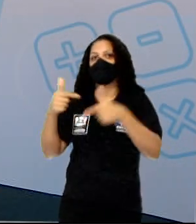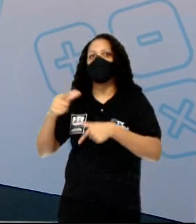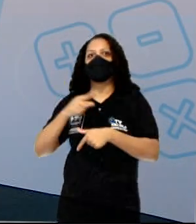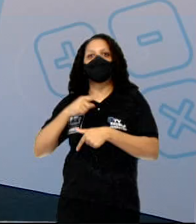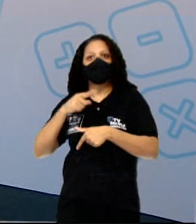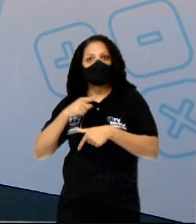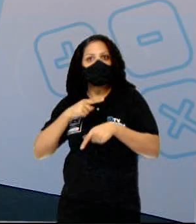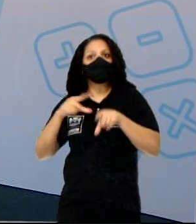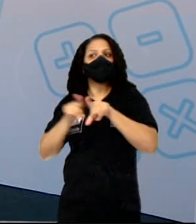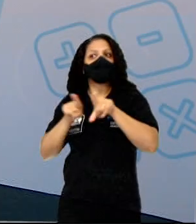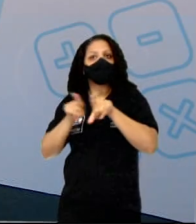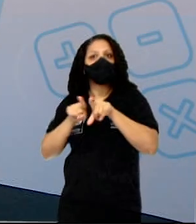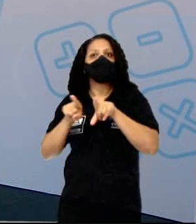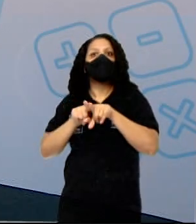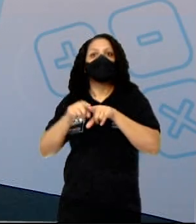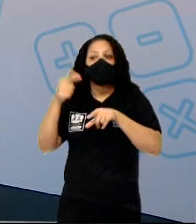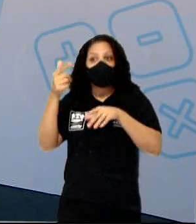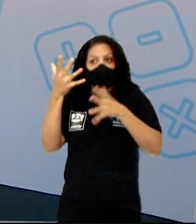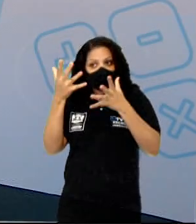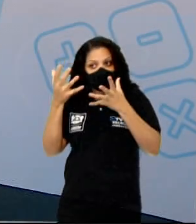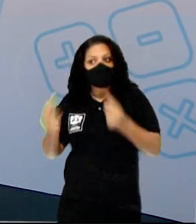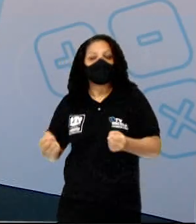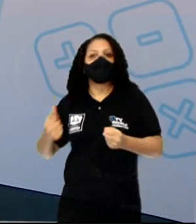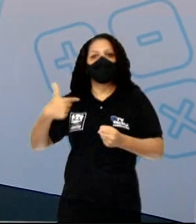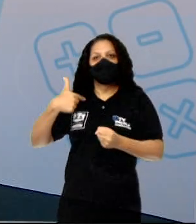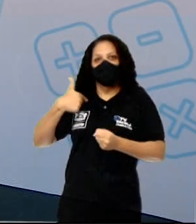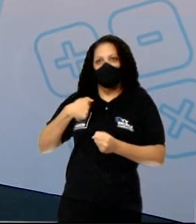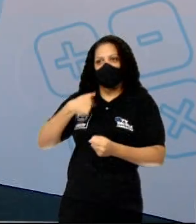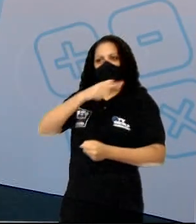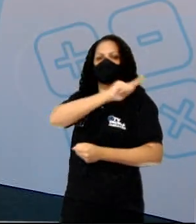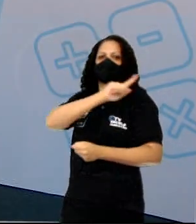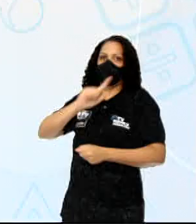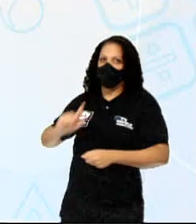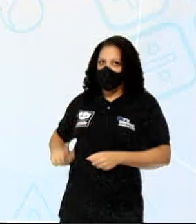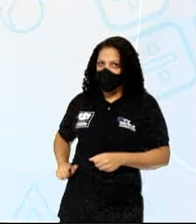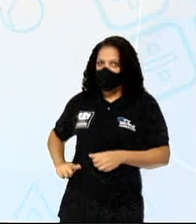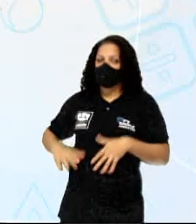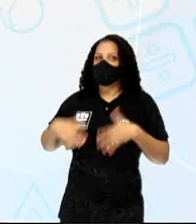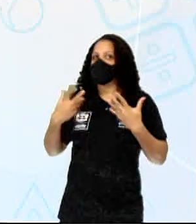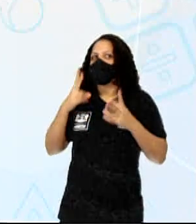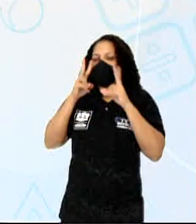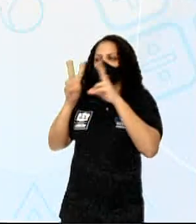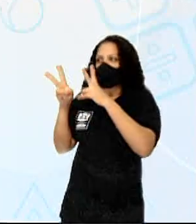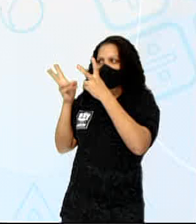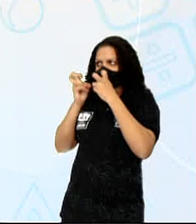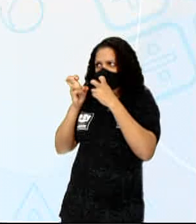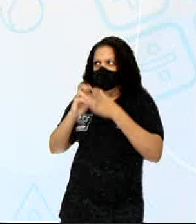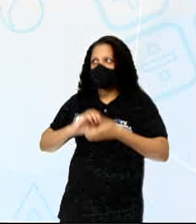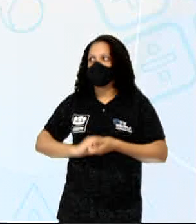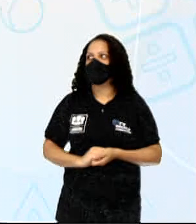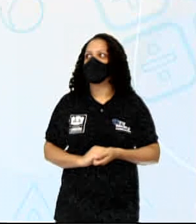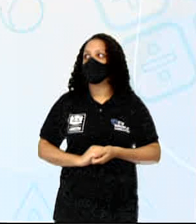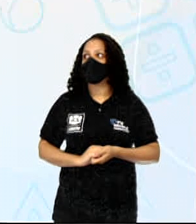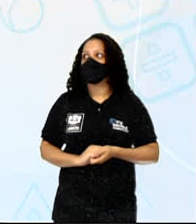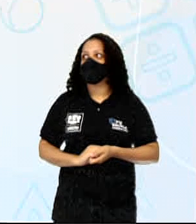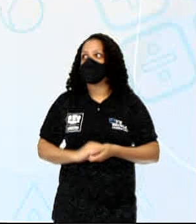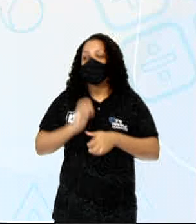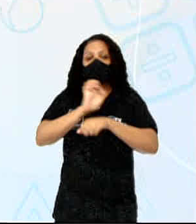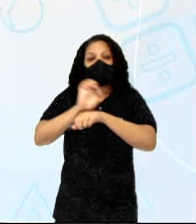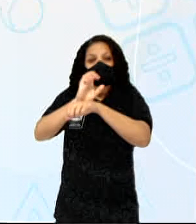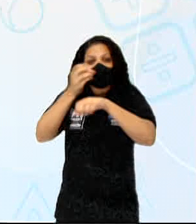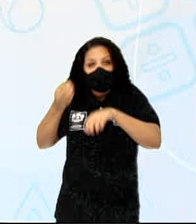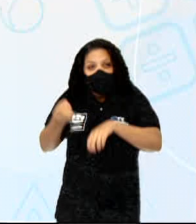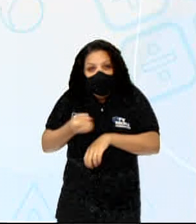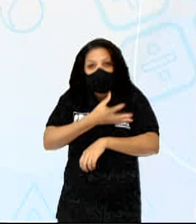varguista, mesmo que, do lado político, ele fosse um autoritário. Vem para o slide para tu perceber. Ó, durante o Estado Novo, o governo